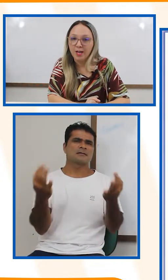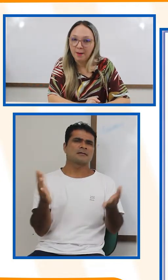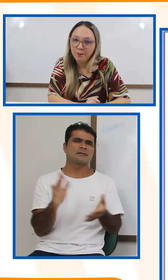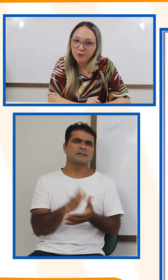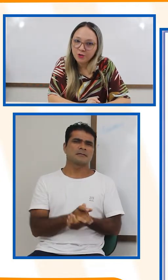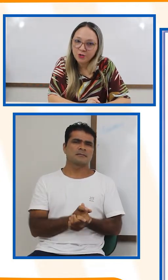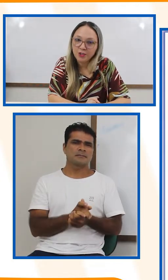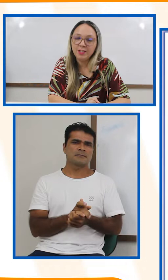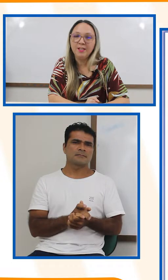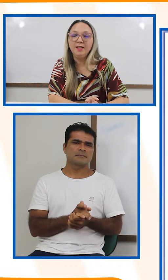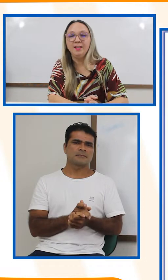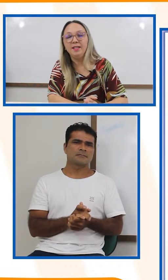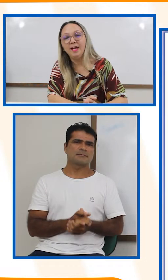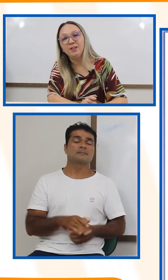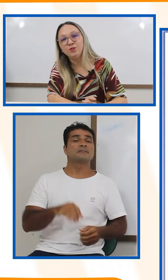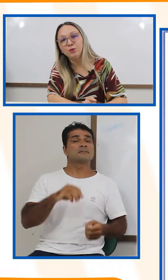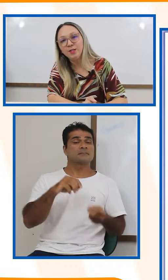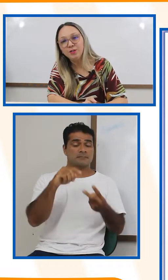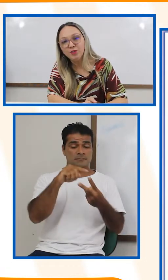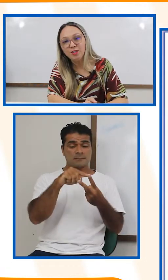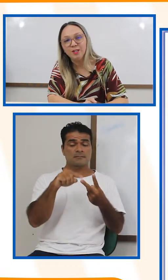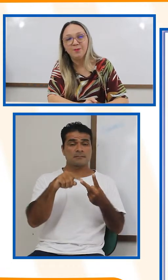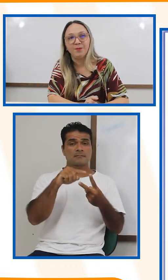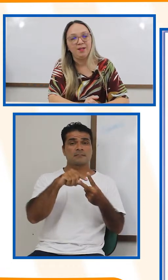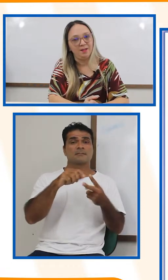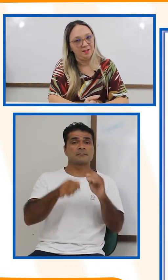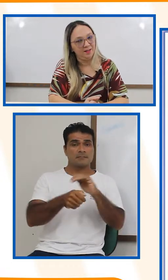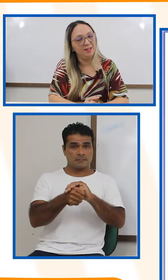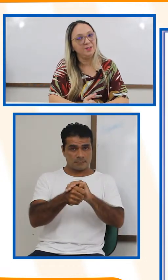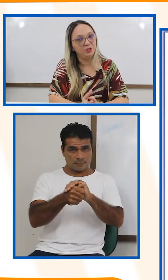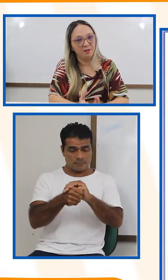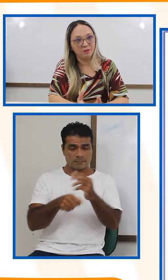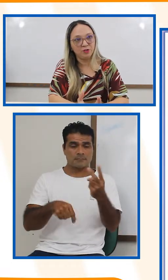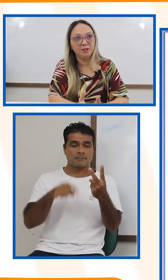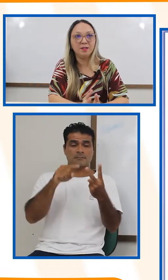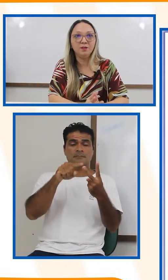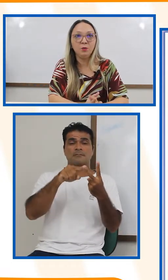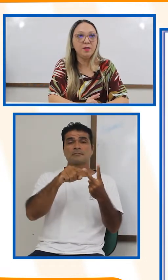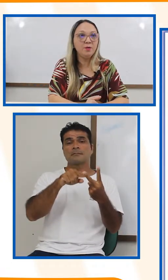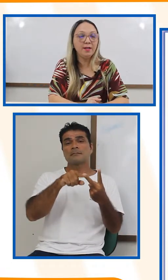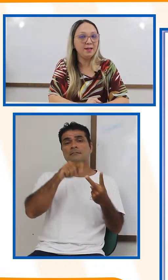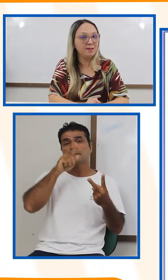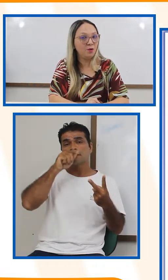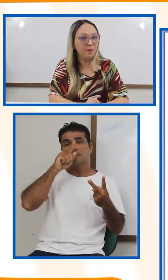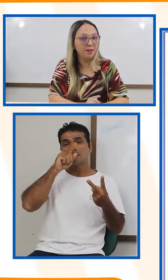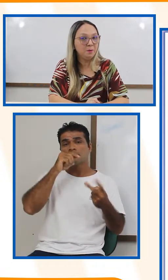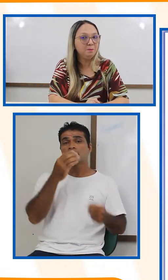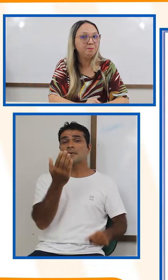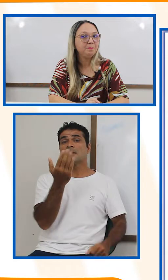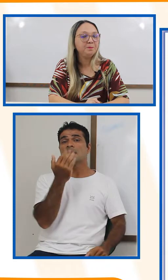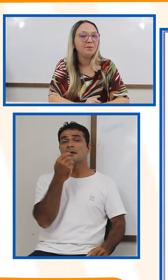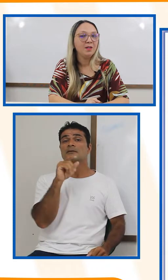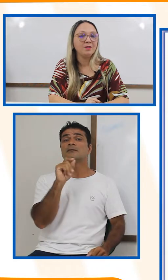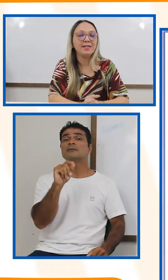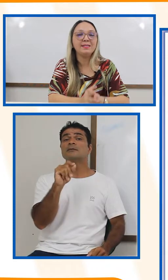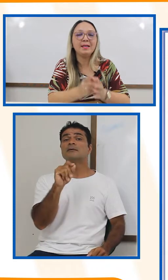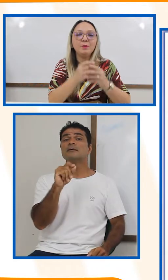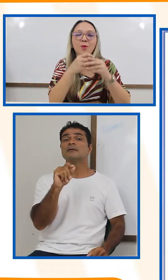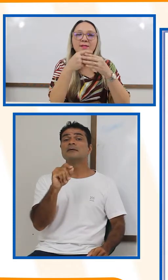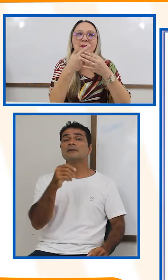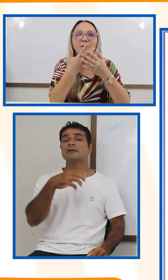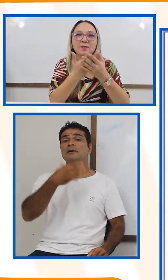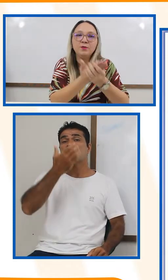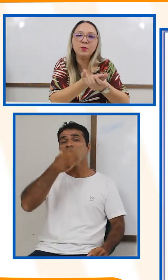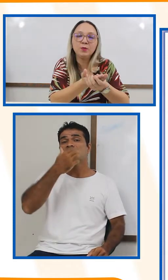O jabuti e a juriti. Eles estavam jantando e o que que eles comeram? Vocês